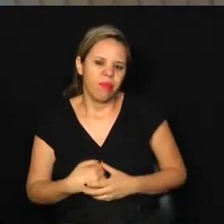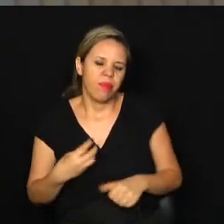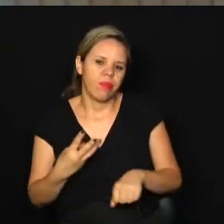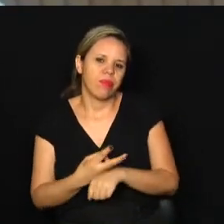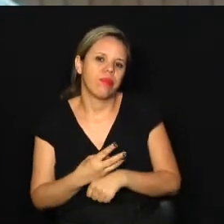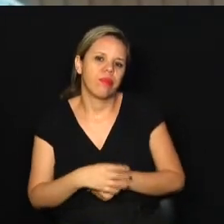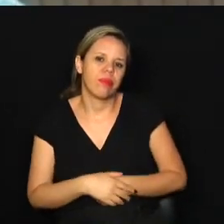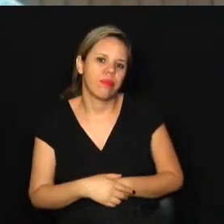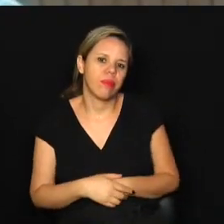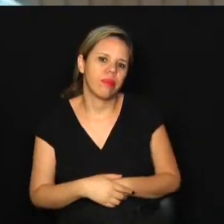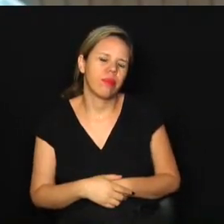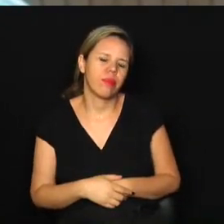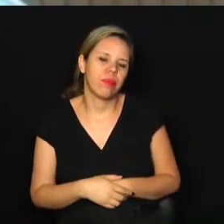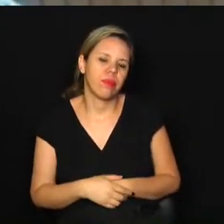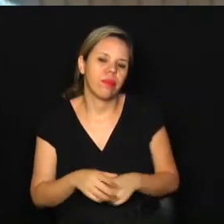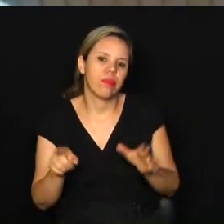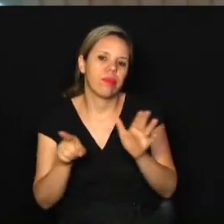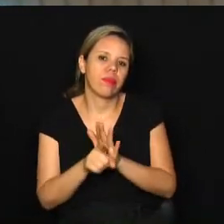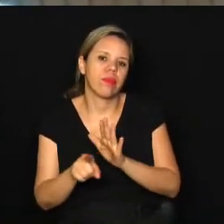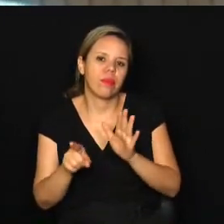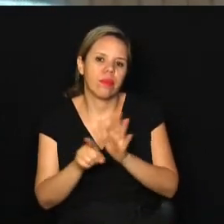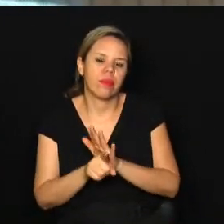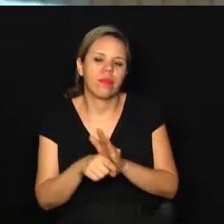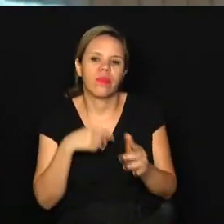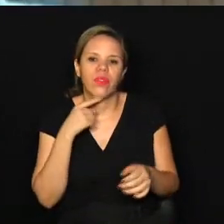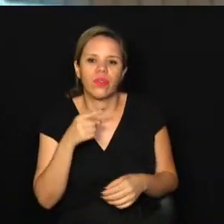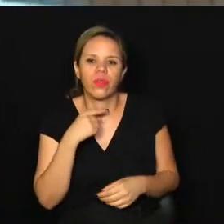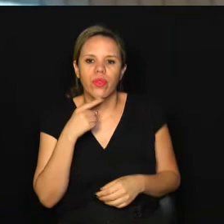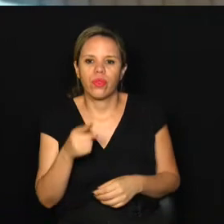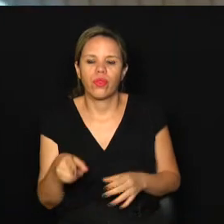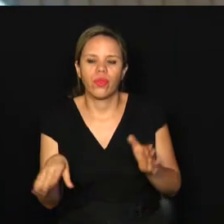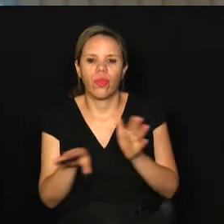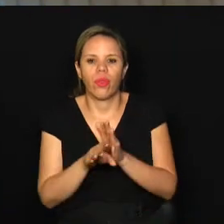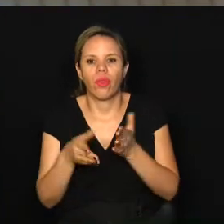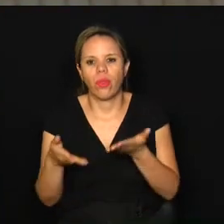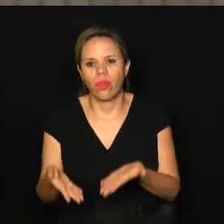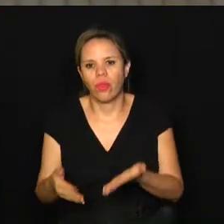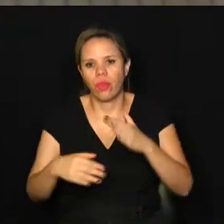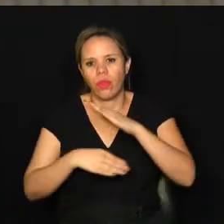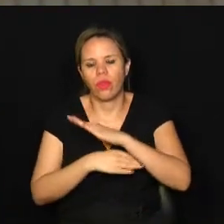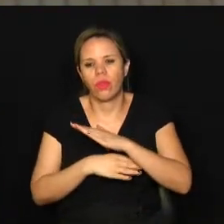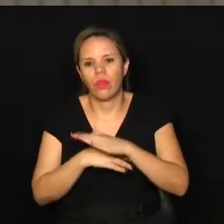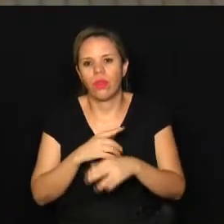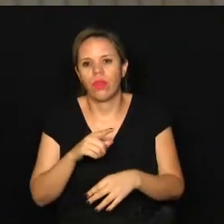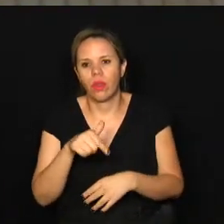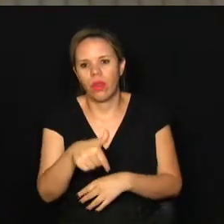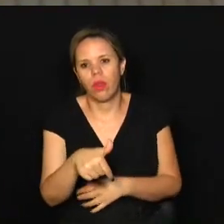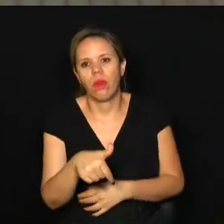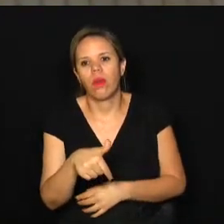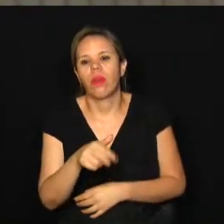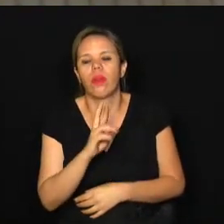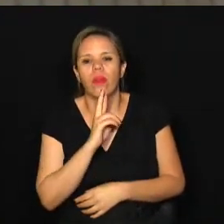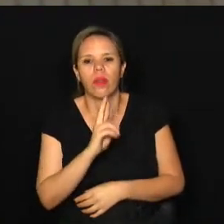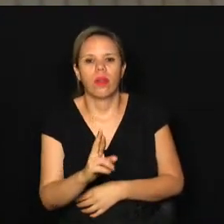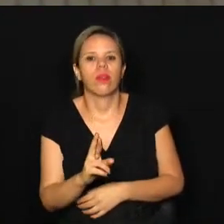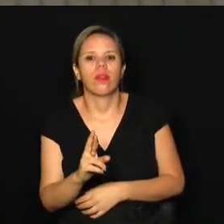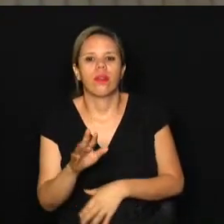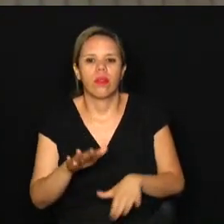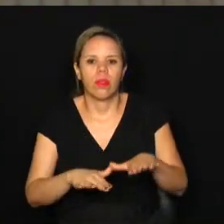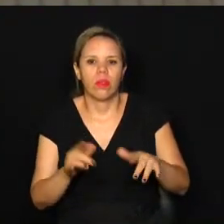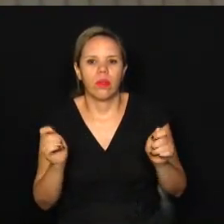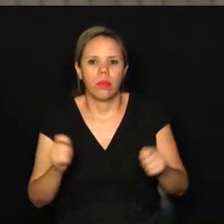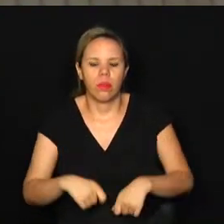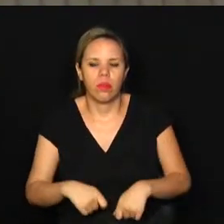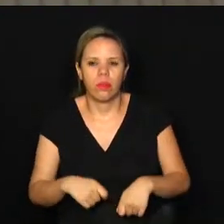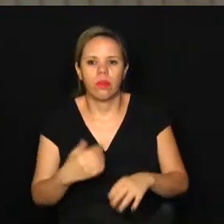WhatsApp, que as perguntas, os questionamentos que foram chegando aqui à Câmara Municipal, nós estaremos respondendo na medida do possível,